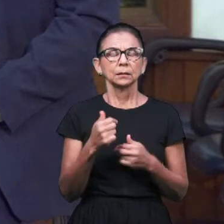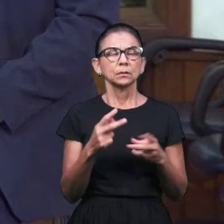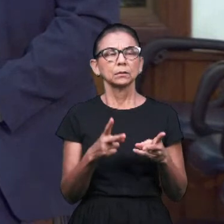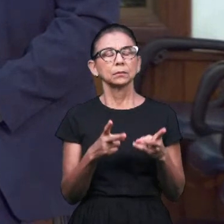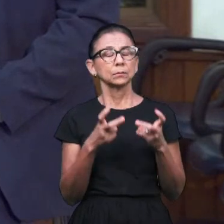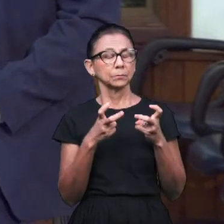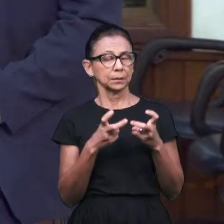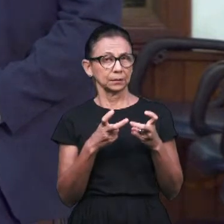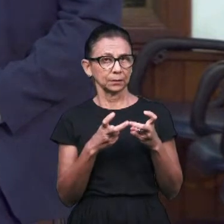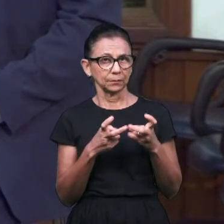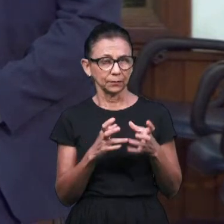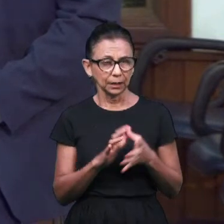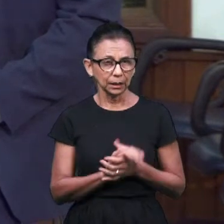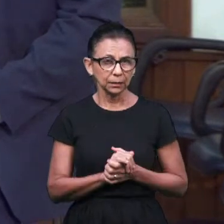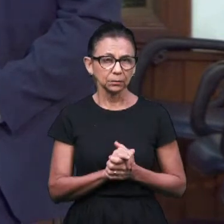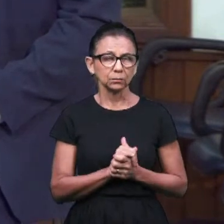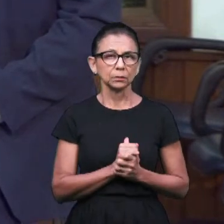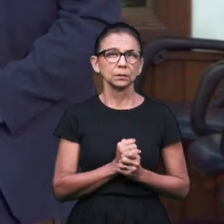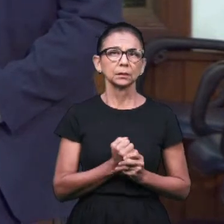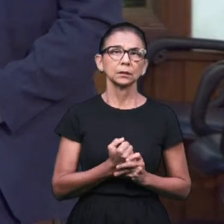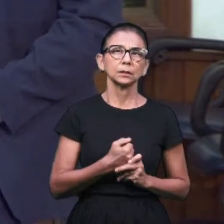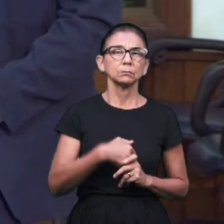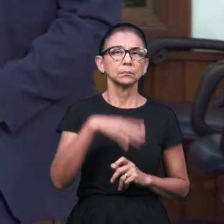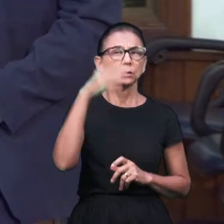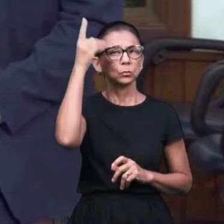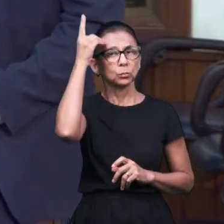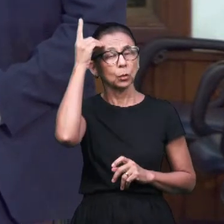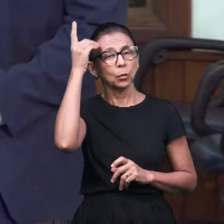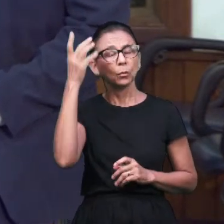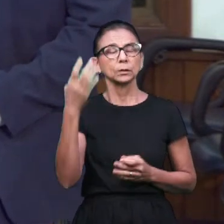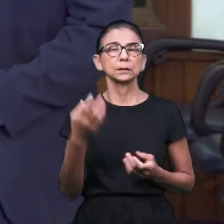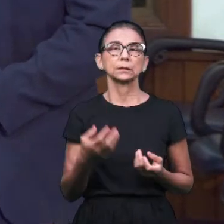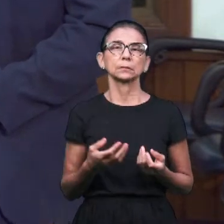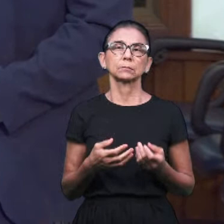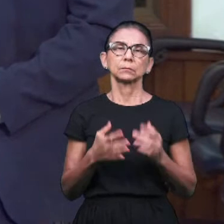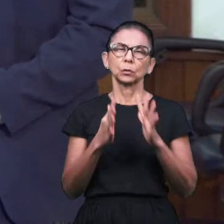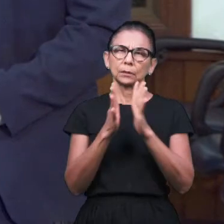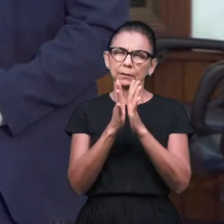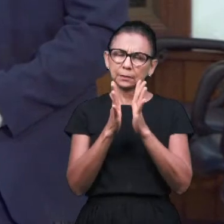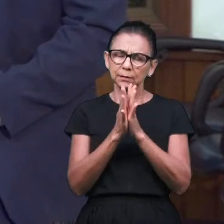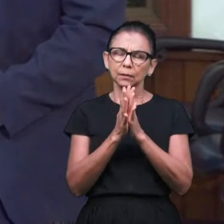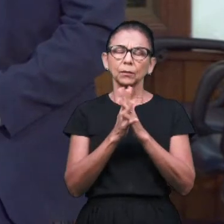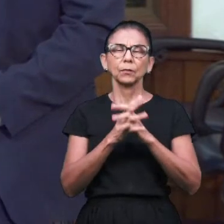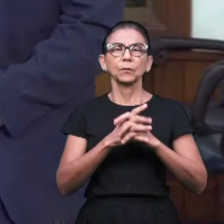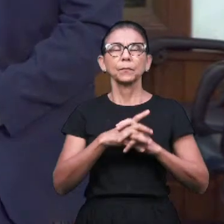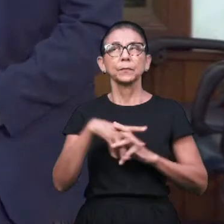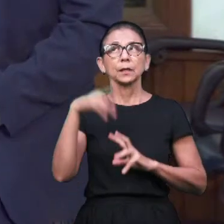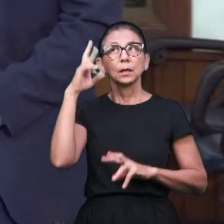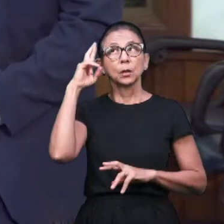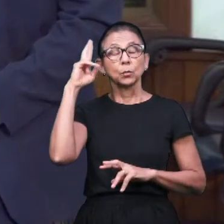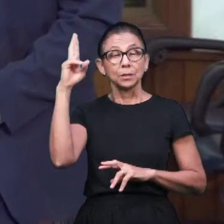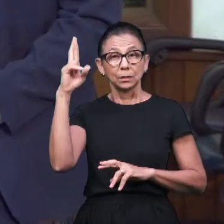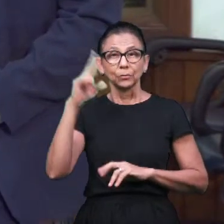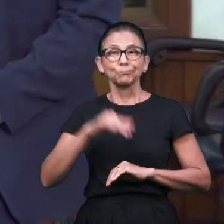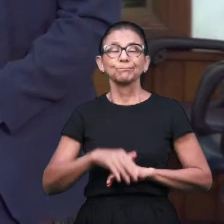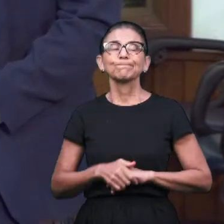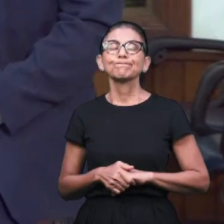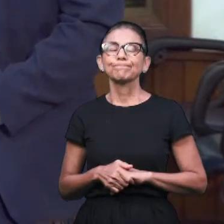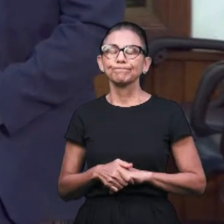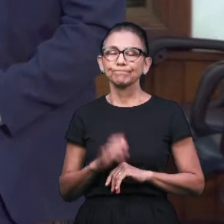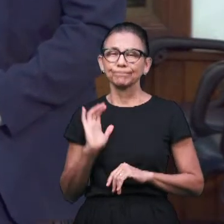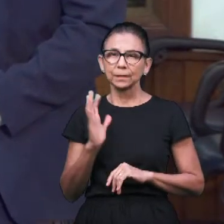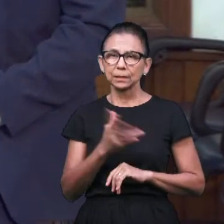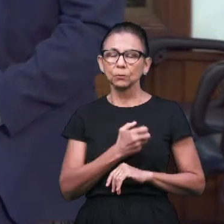não só nos dons, no momento da oração e na palavra também, o Senhor tem resgatado muitos. Eu me lembro até do